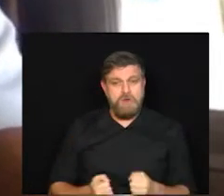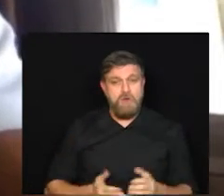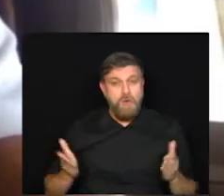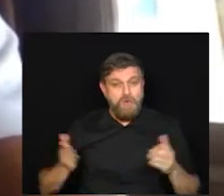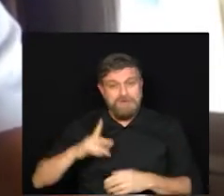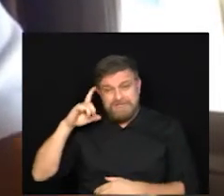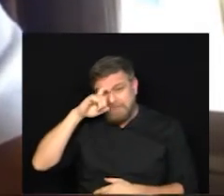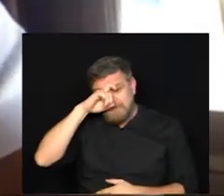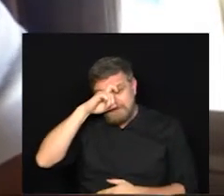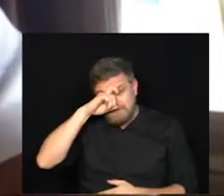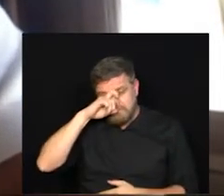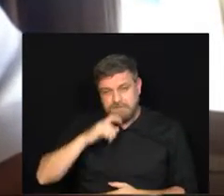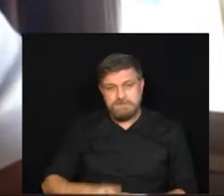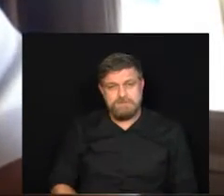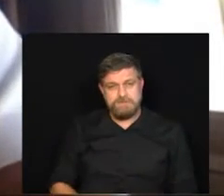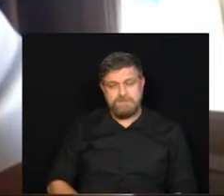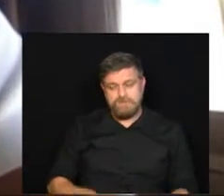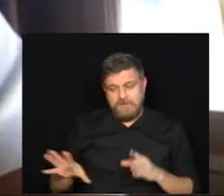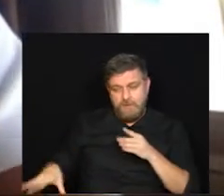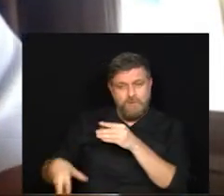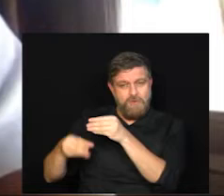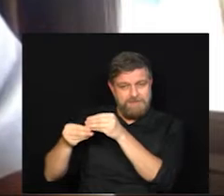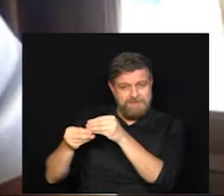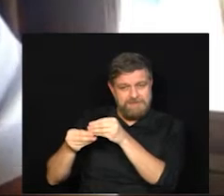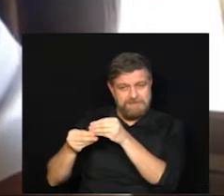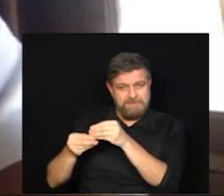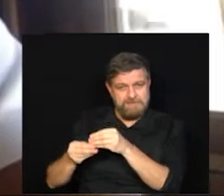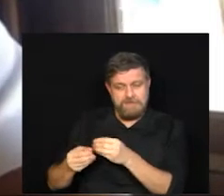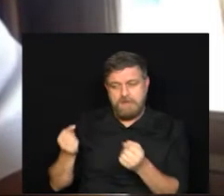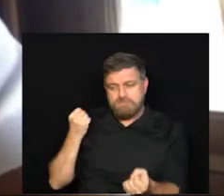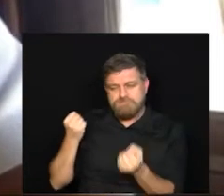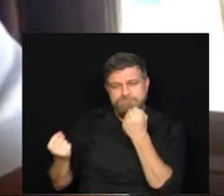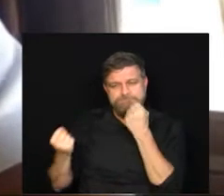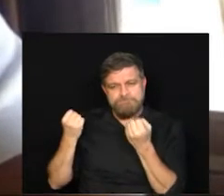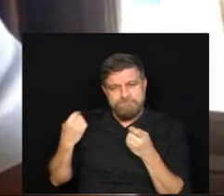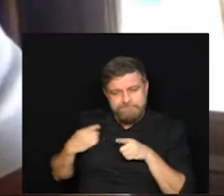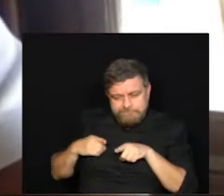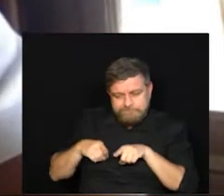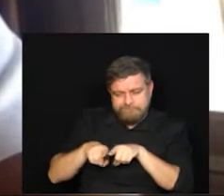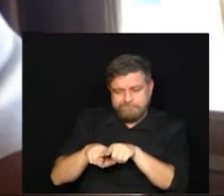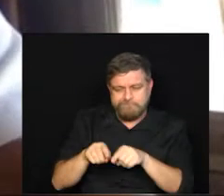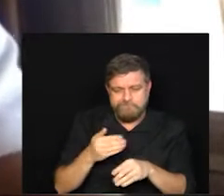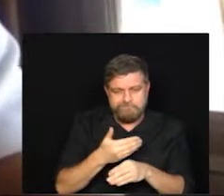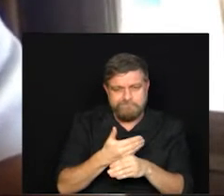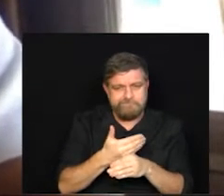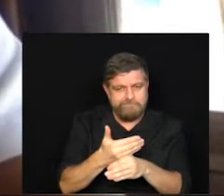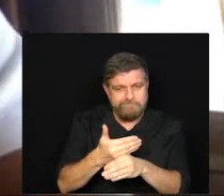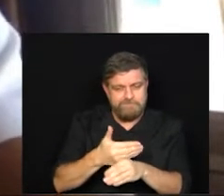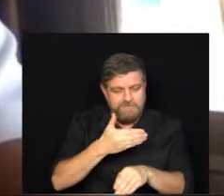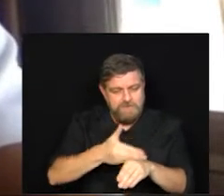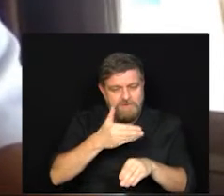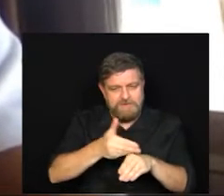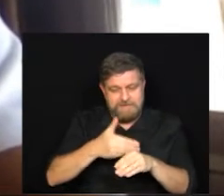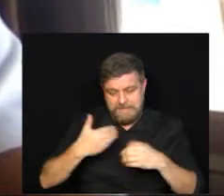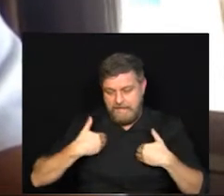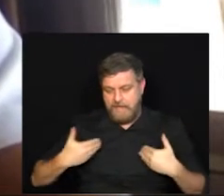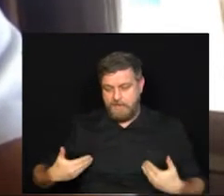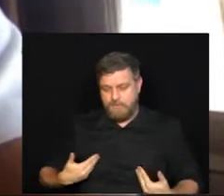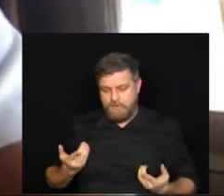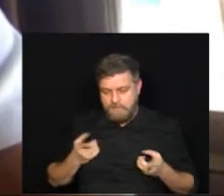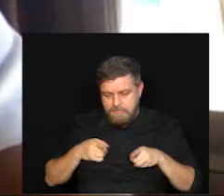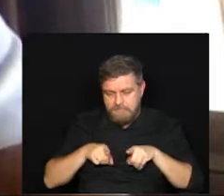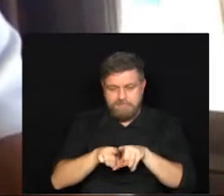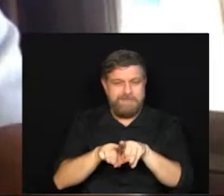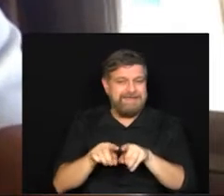difícil é um complemento, sabe? A academia tem que andar junto com a vela, esse tipo de treinamento físico, porque senão